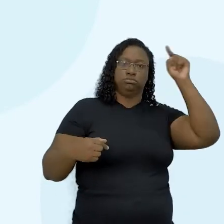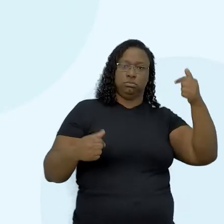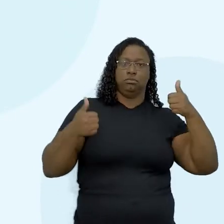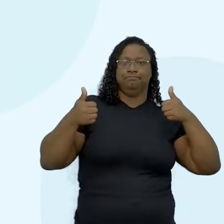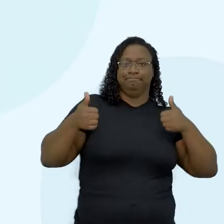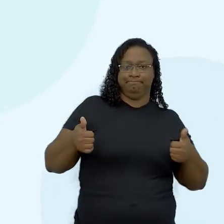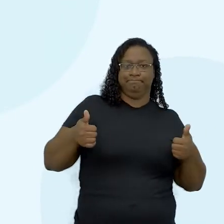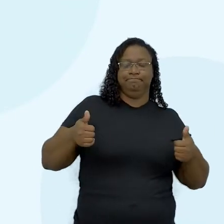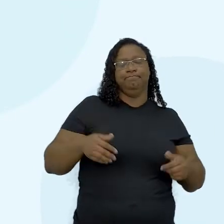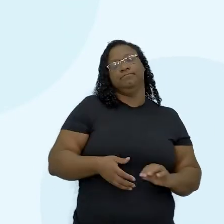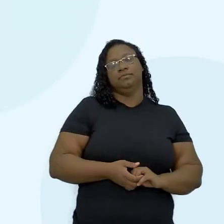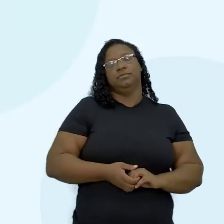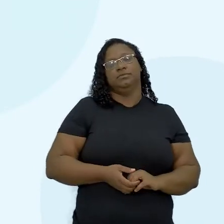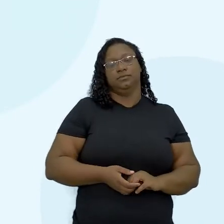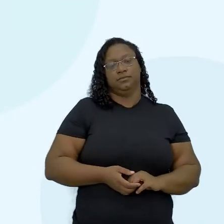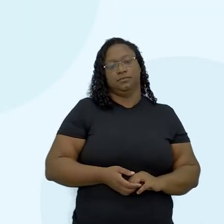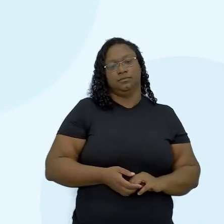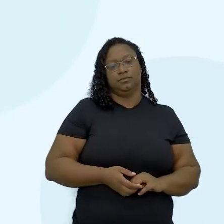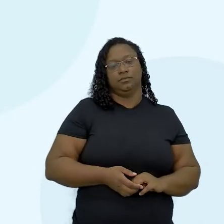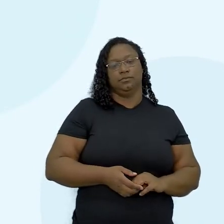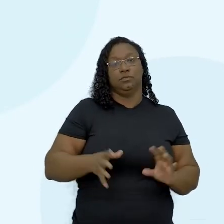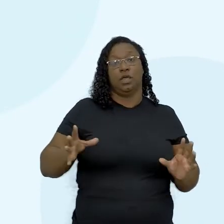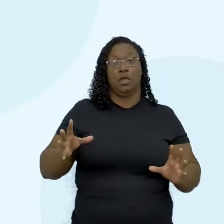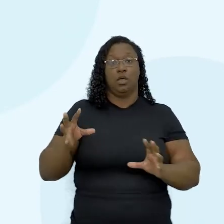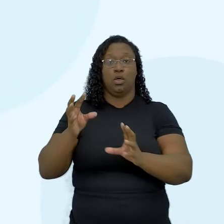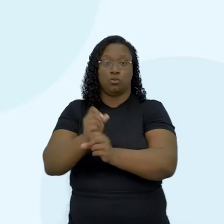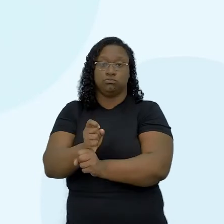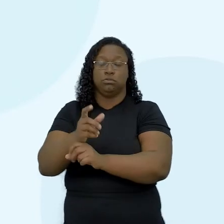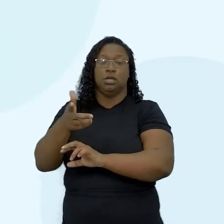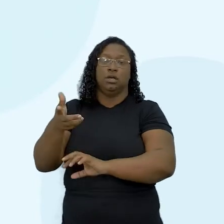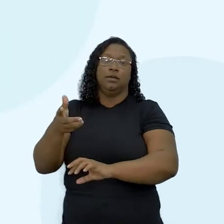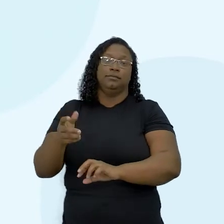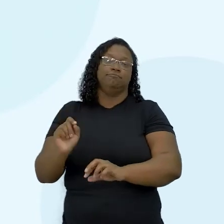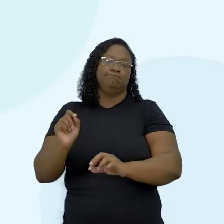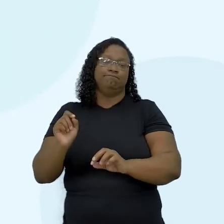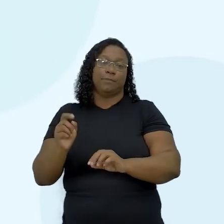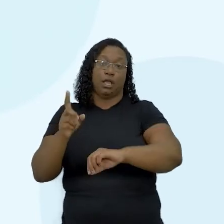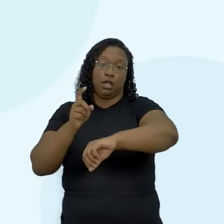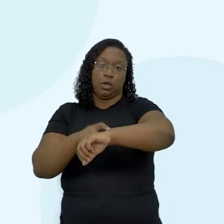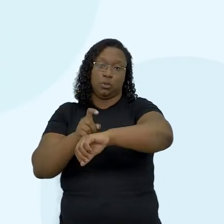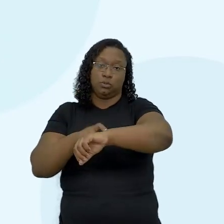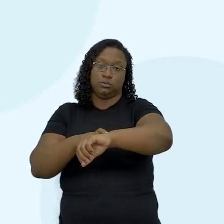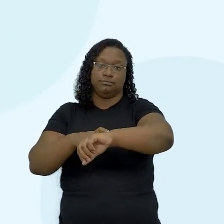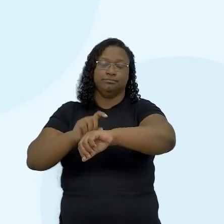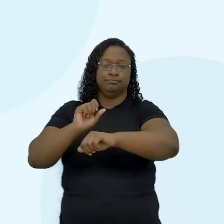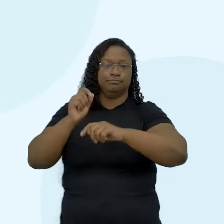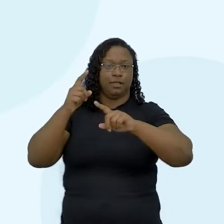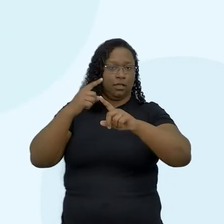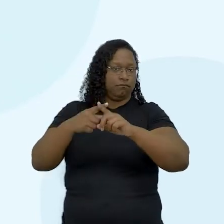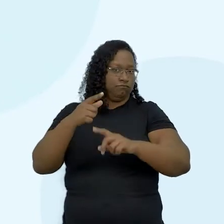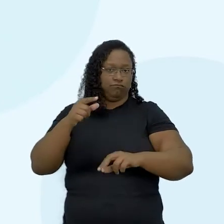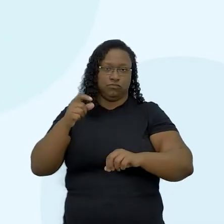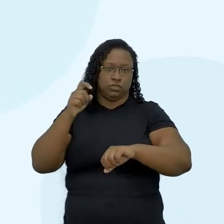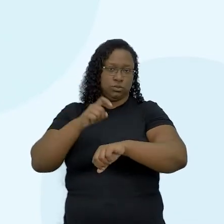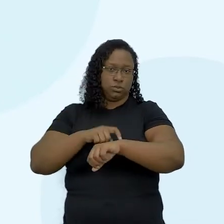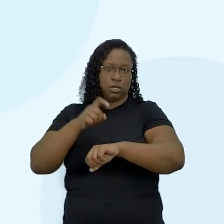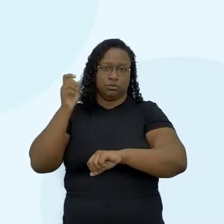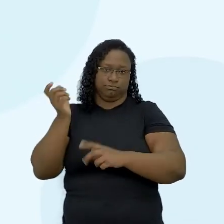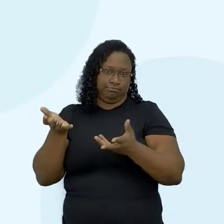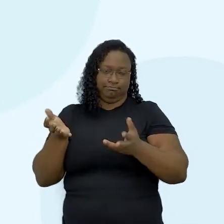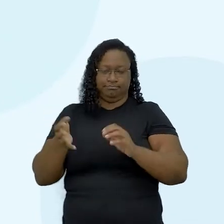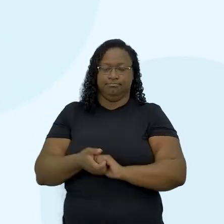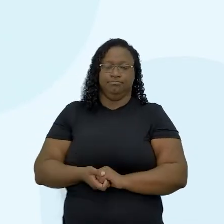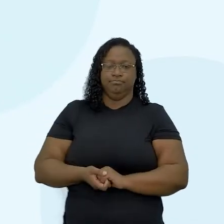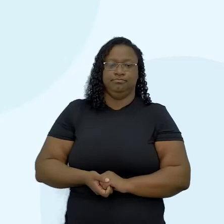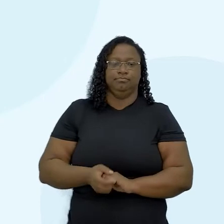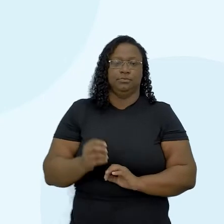E tanto é que a energia vai dar em watt-horas, ou quilowatt-horas, que é watt de potência vezes hora de tempo. Tá bom. Então ali nós temos dois